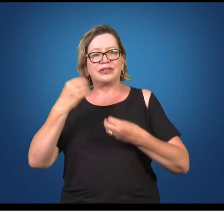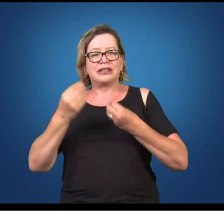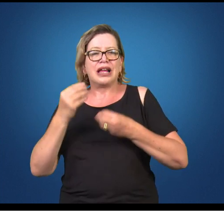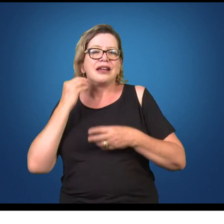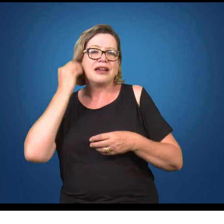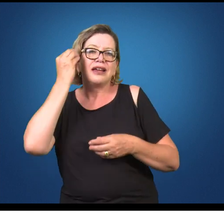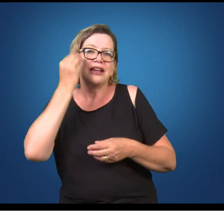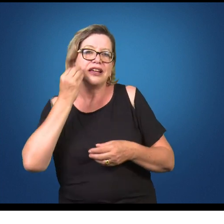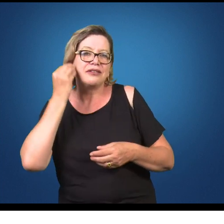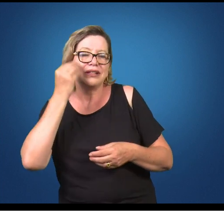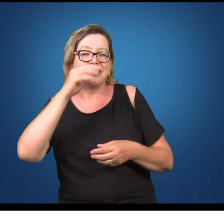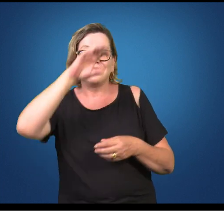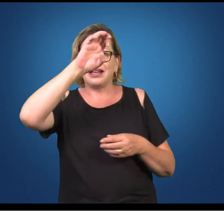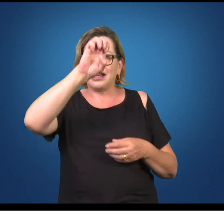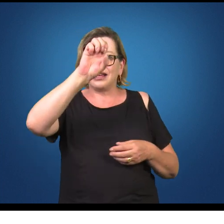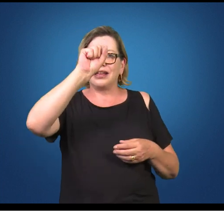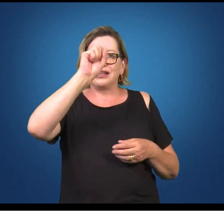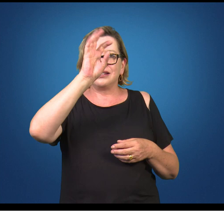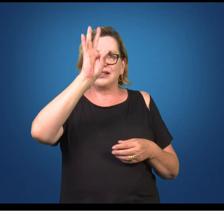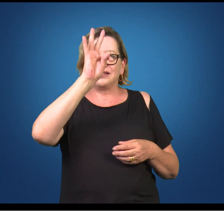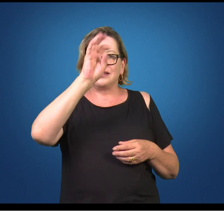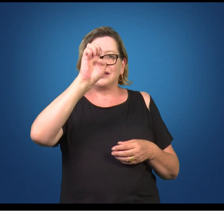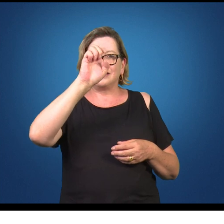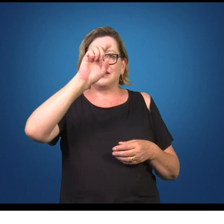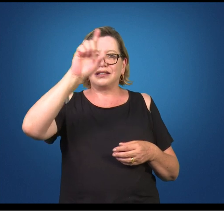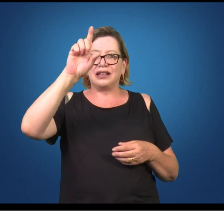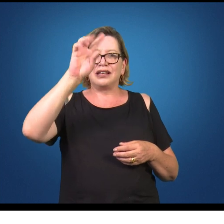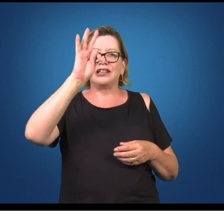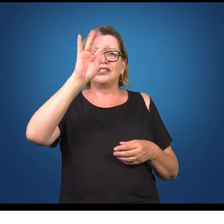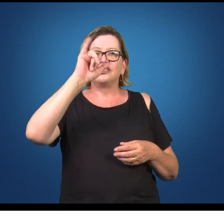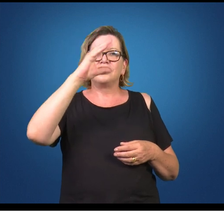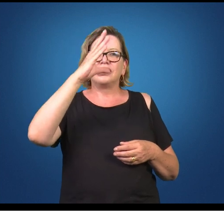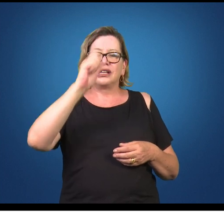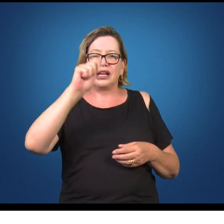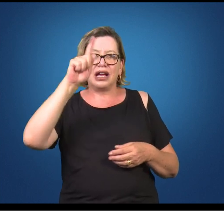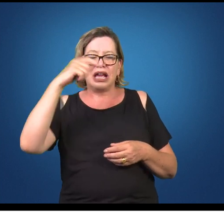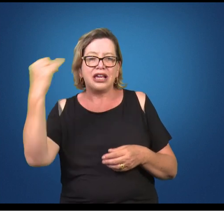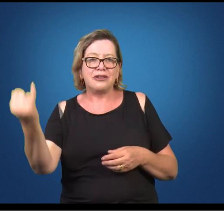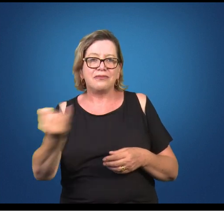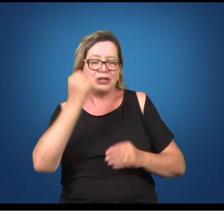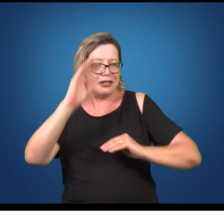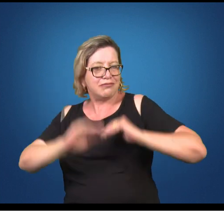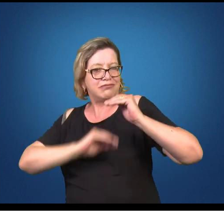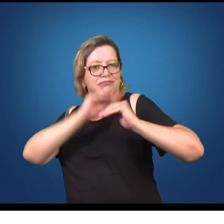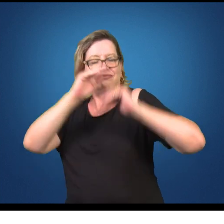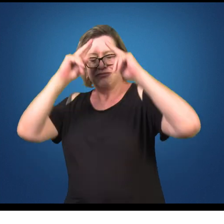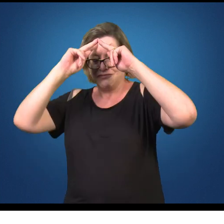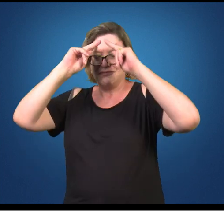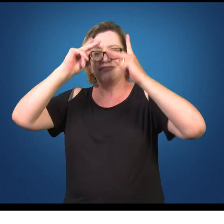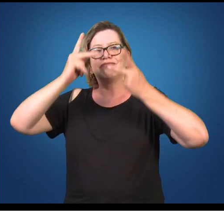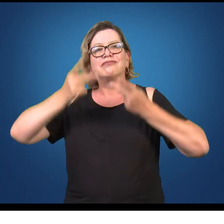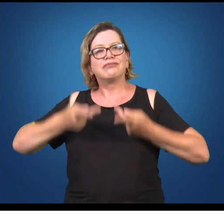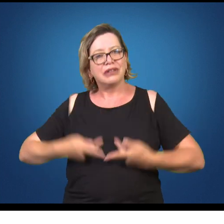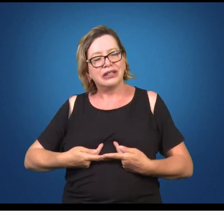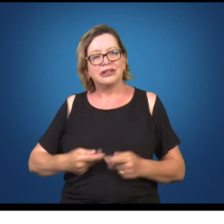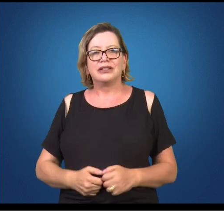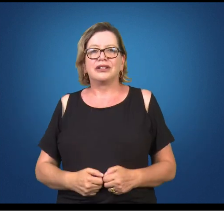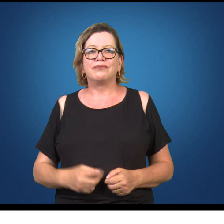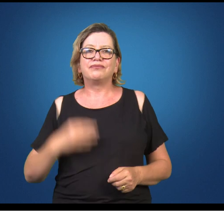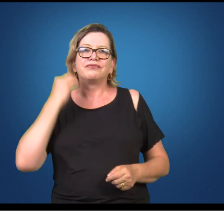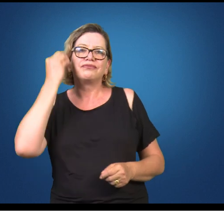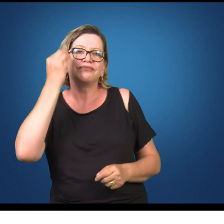da experiência estética como fundamental para o desenvolvimento humano. Sim, então, sim. A experiência estética envolve